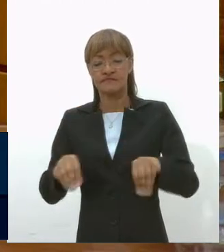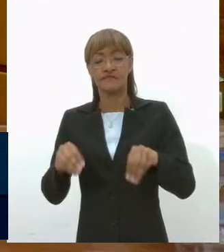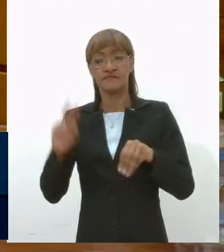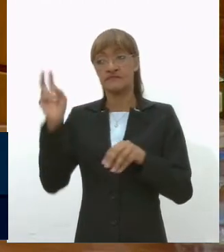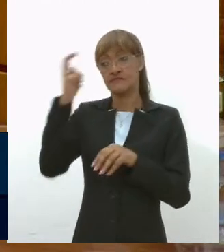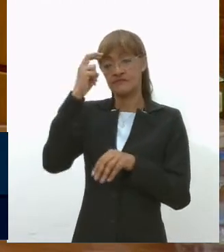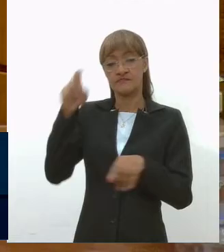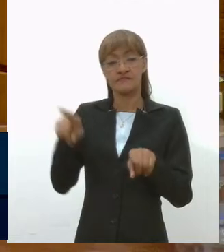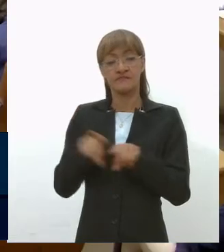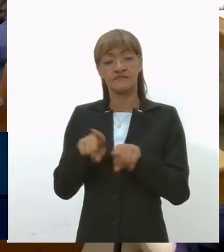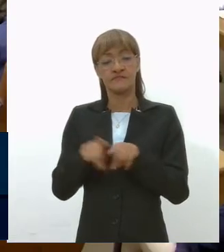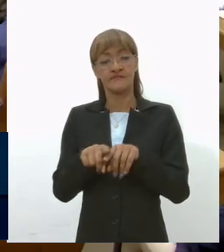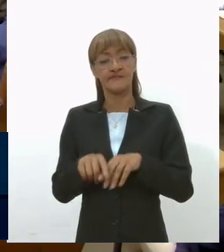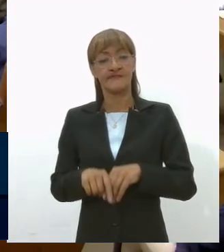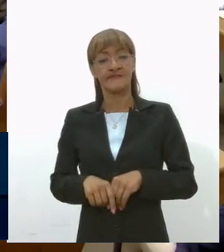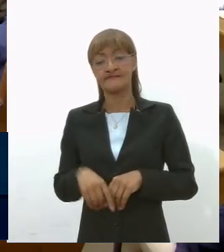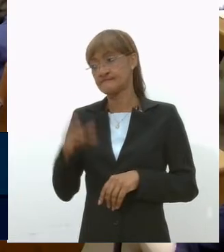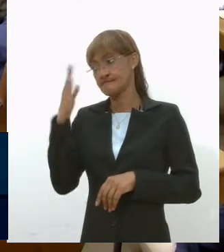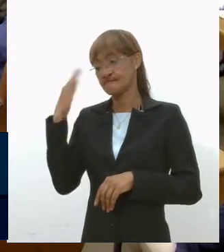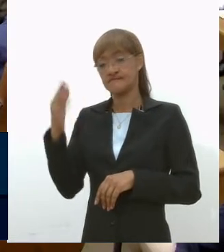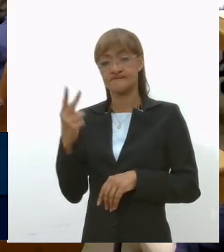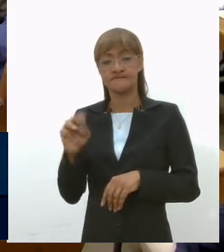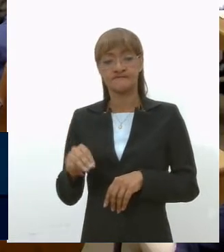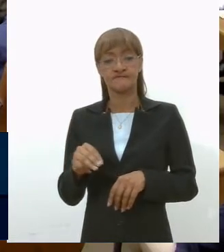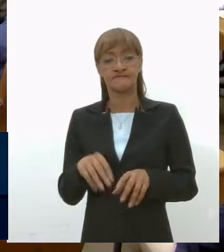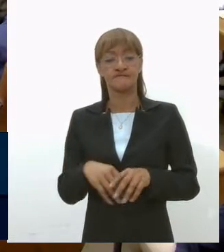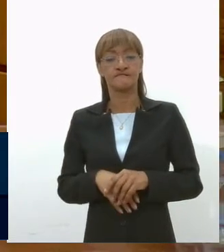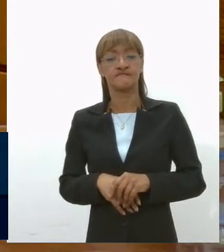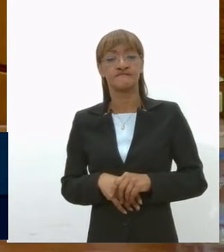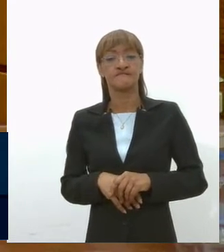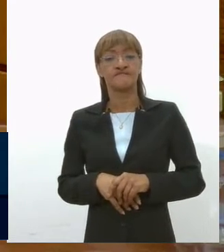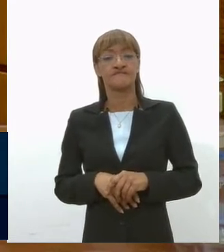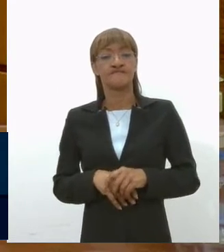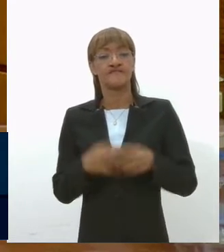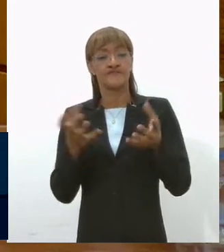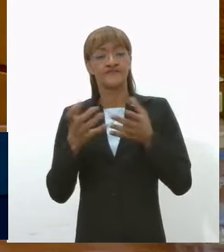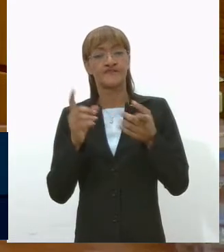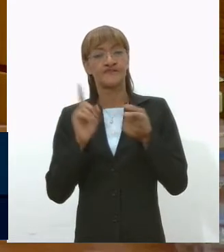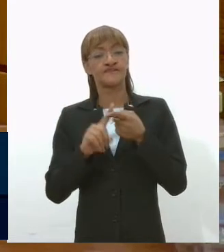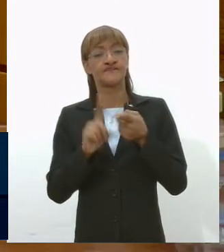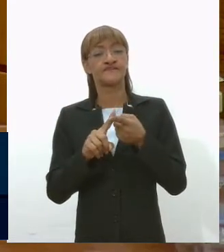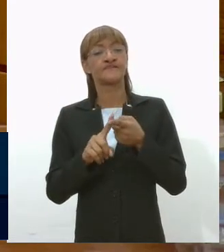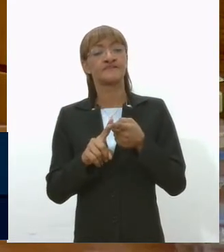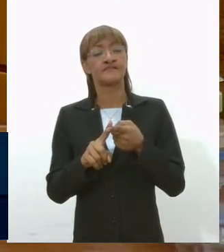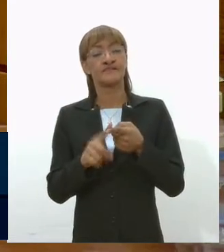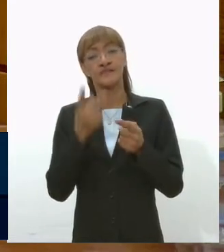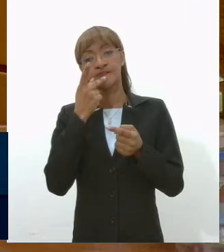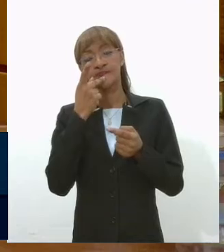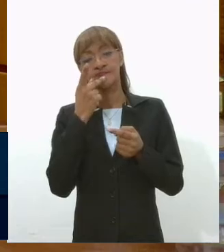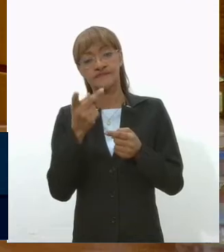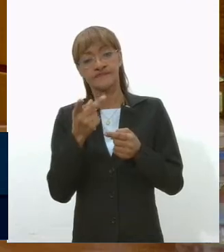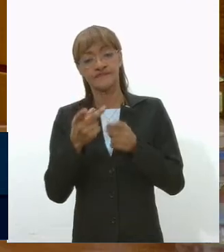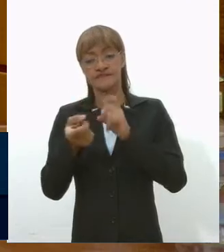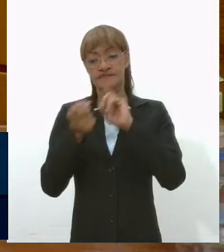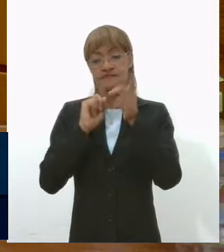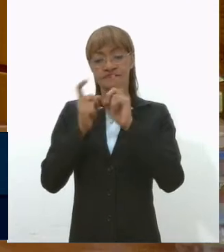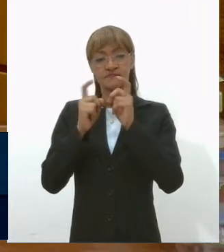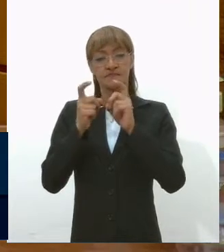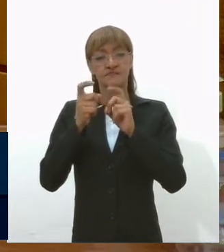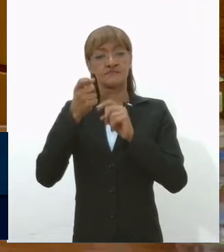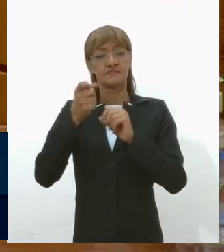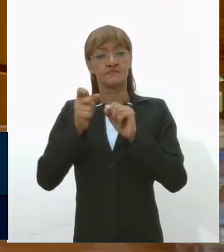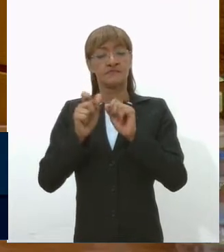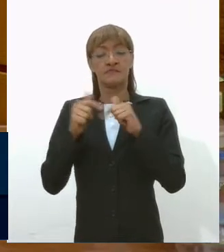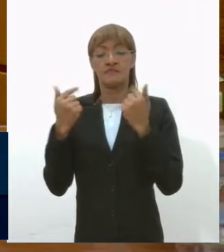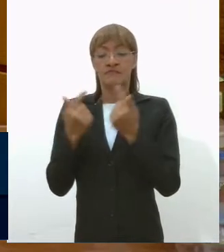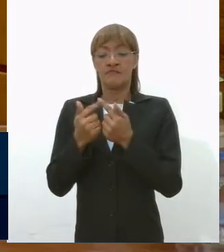economia. Deputado, tem mais 2 minutos. Obrigado, presidente. Nesses 2 minutos, eu quero tratar também de uma audiência que tive ontem, uma reunião de trabalho que